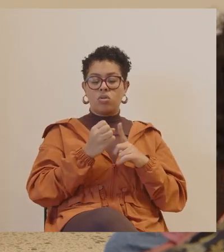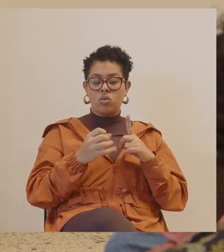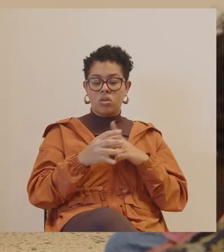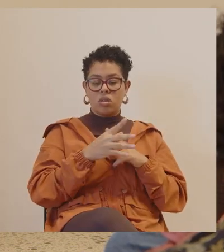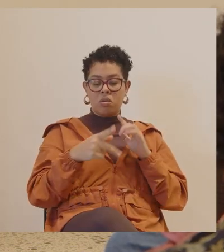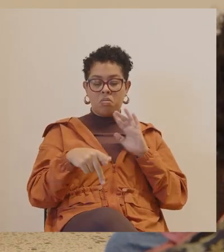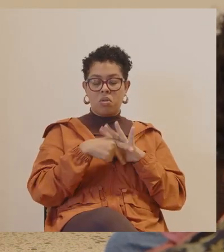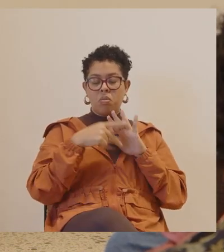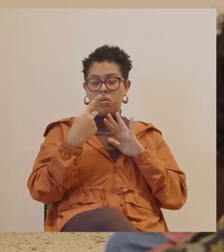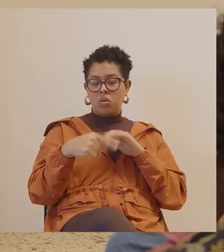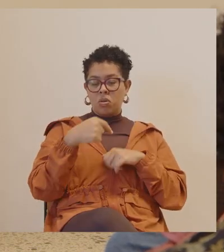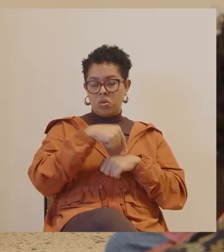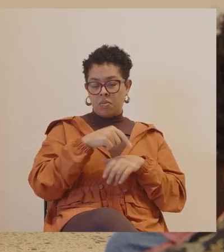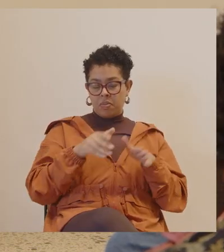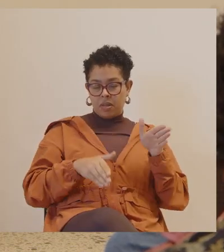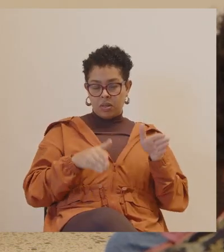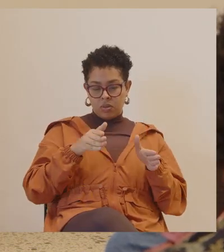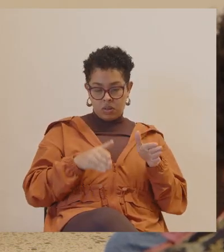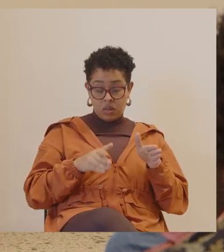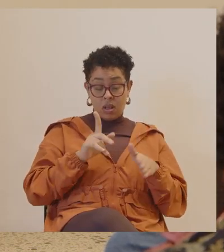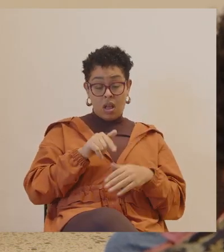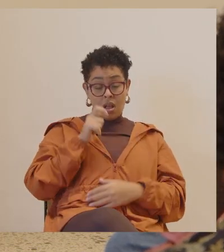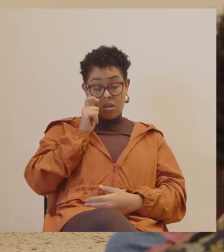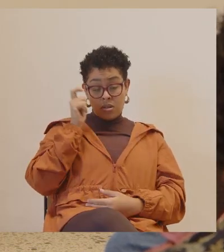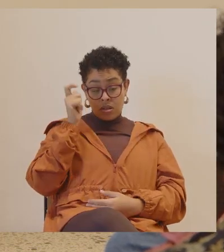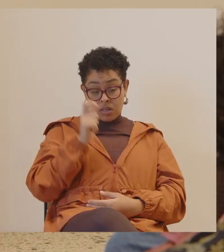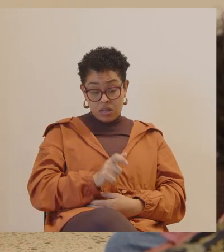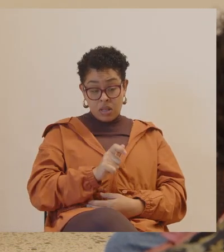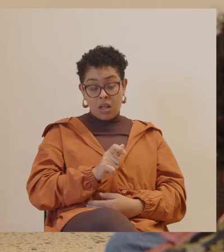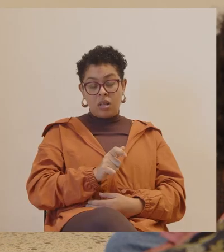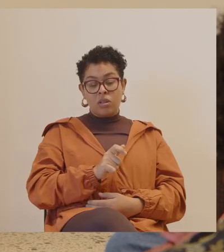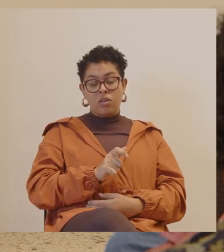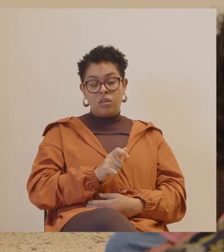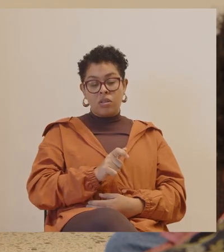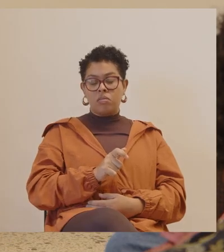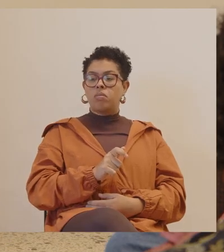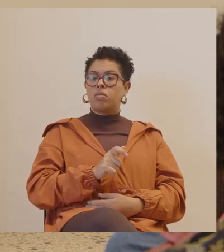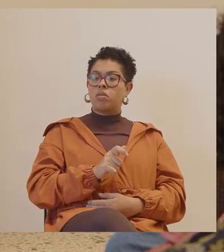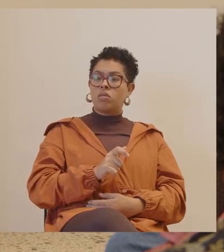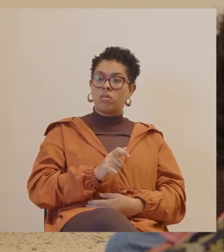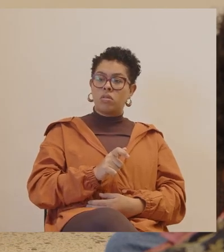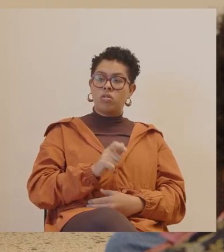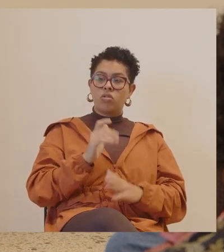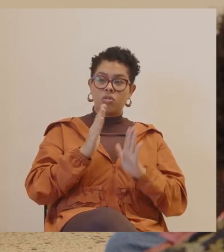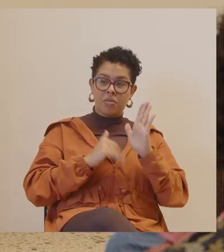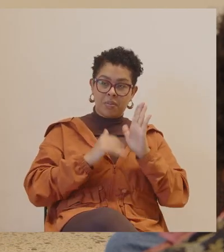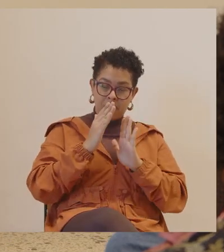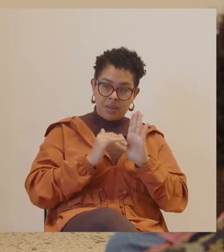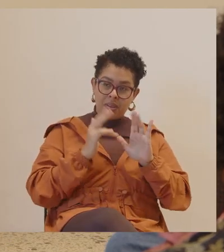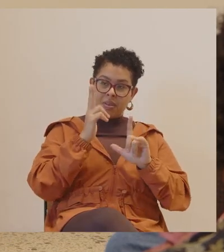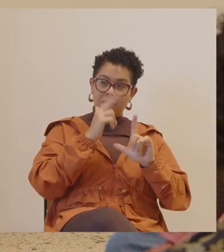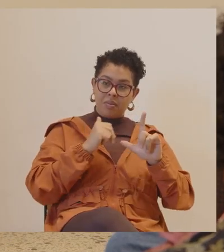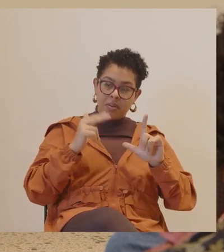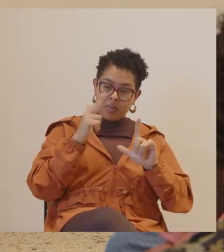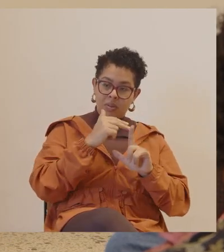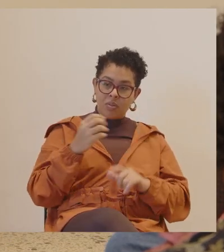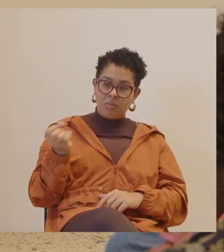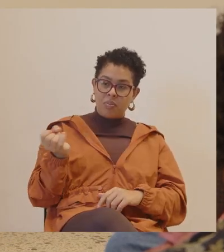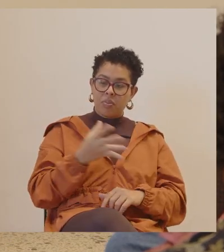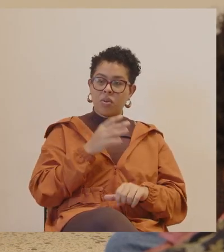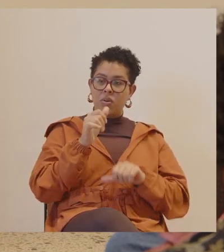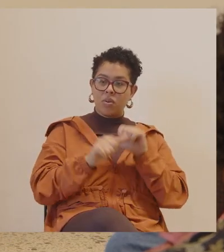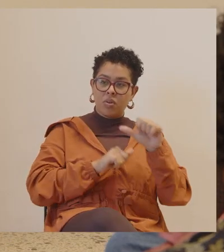do seu tempo, né, eu diria. Ele está interessado na batalha da afirmação de uma pintura renovadora,